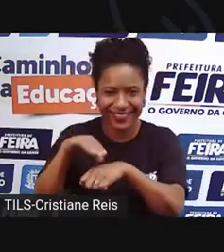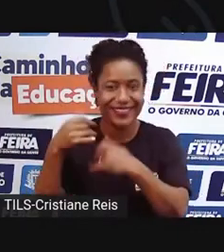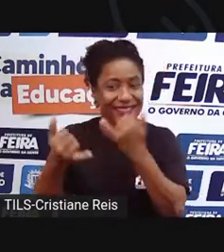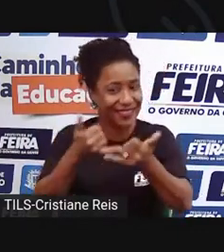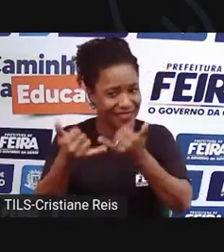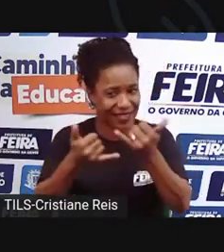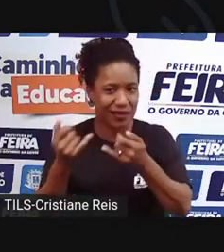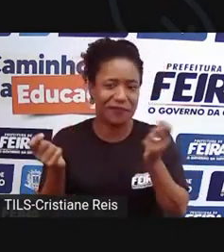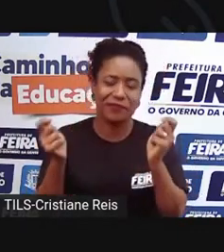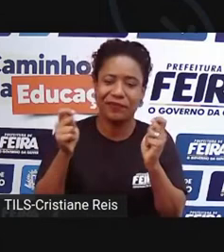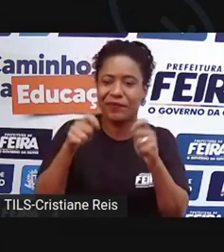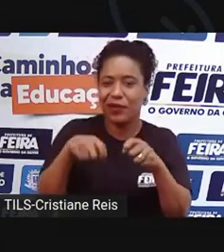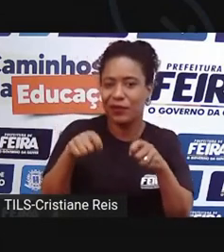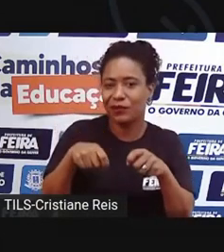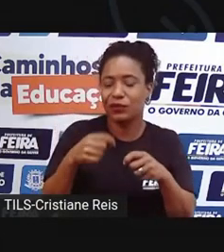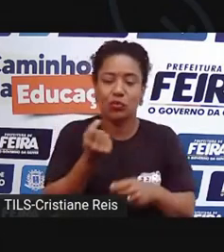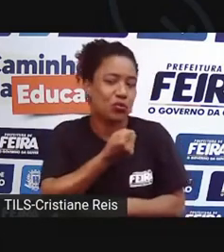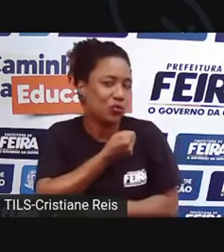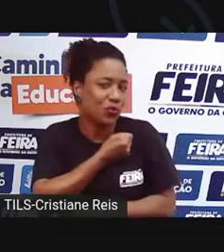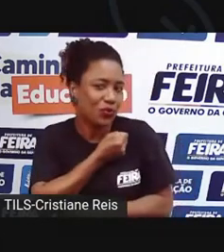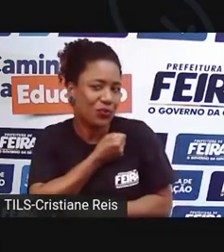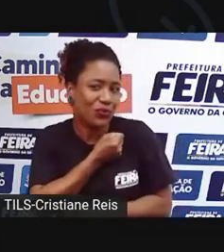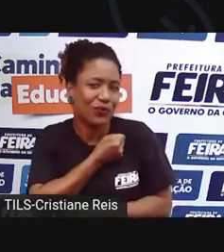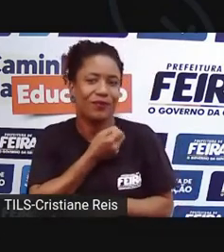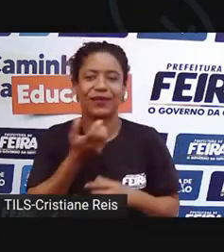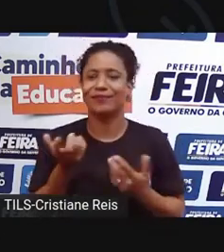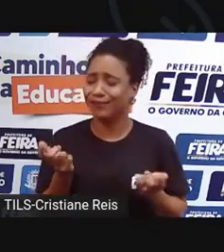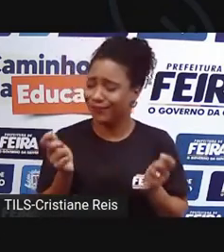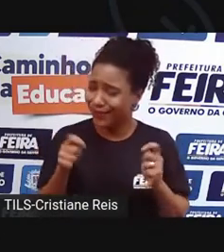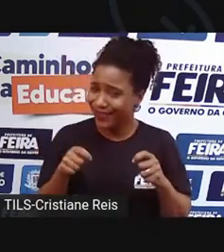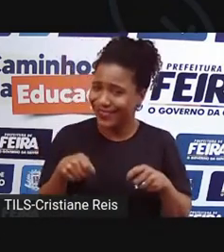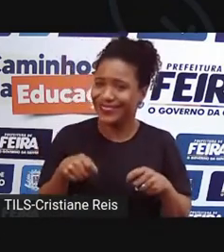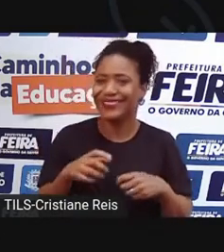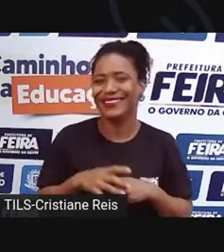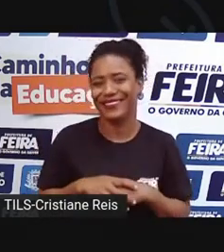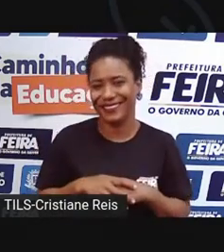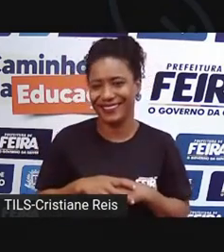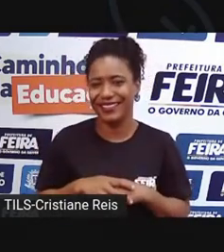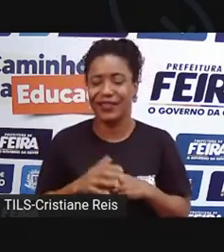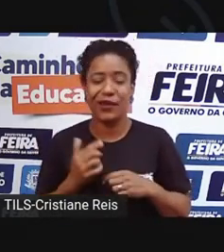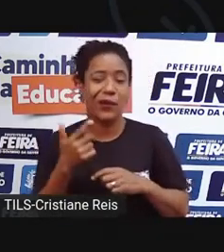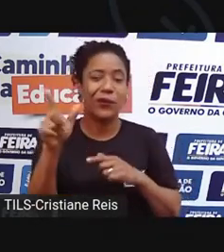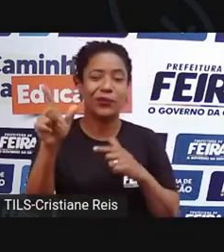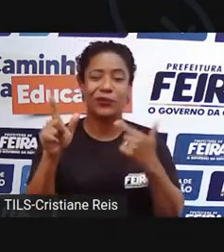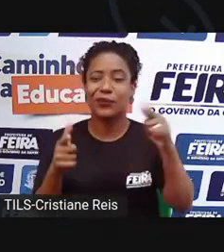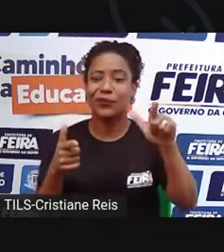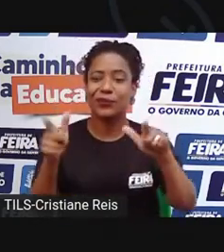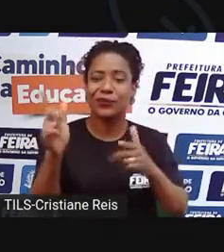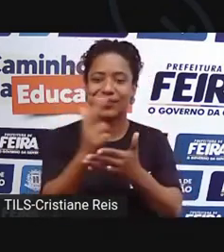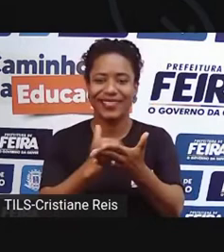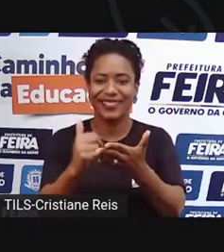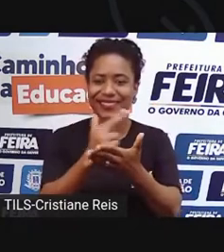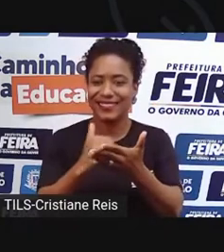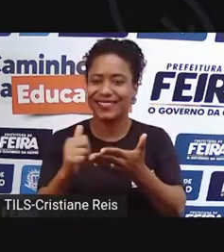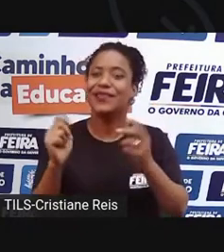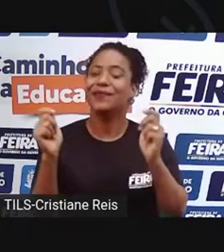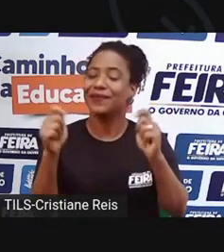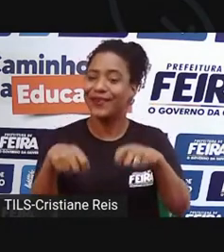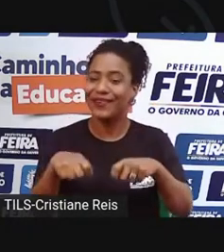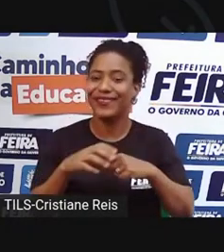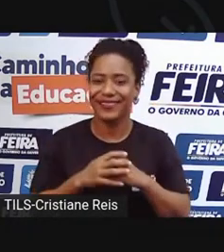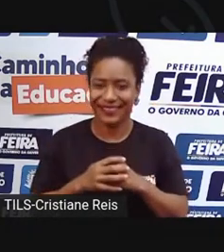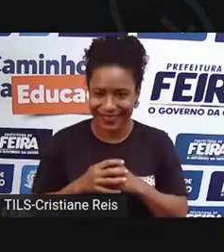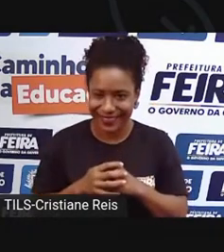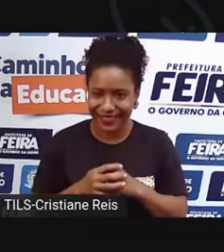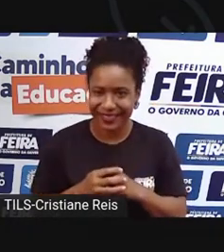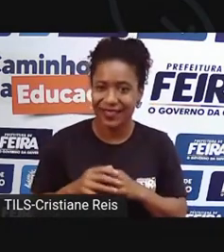pode brincar com os números, isso. Pode brincar com outros desenhos. Pode brincar de